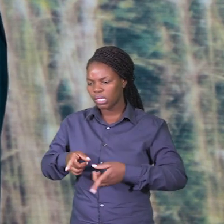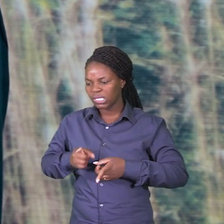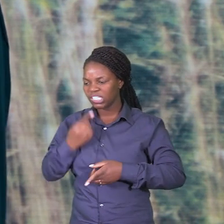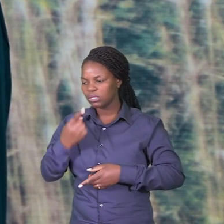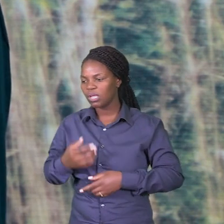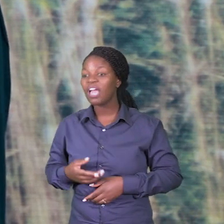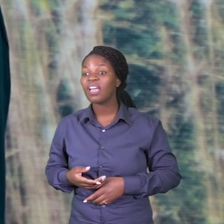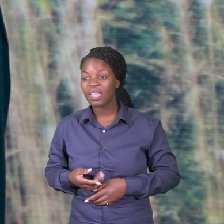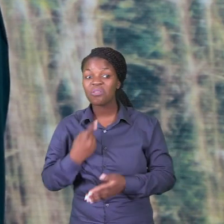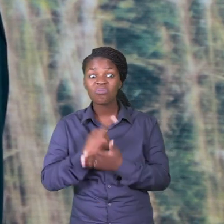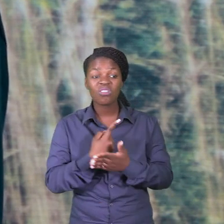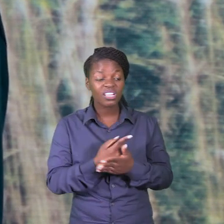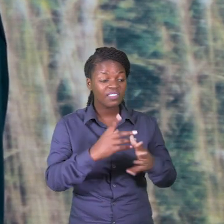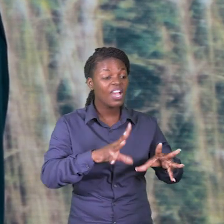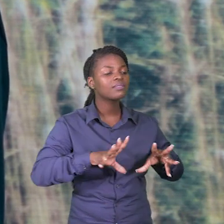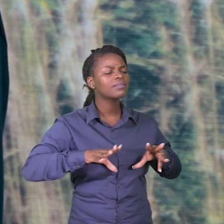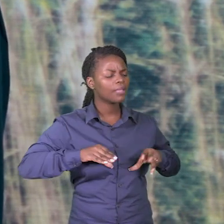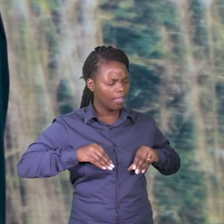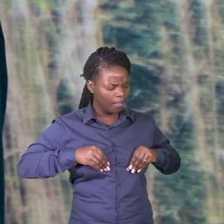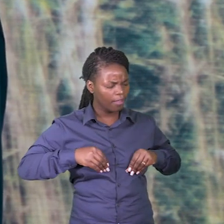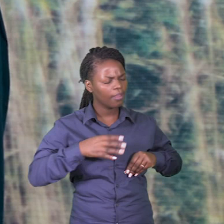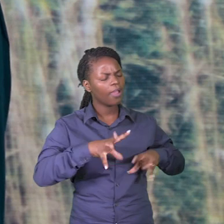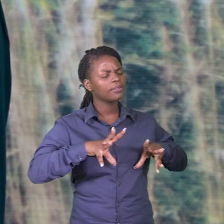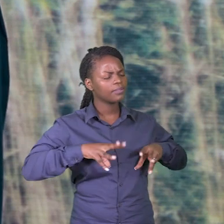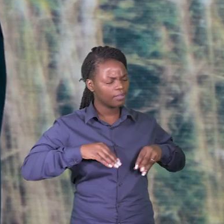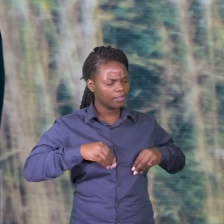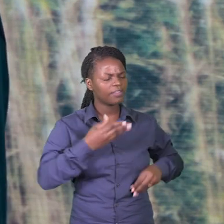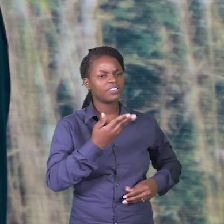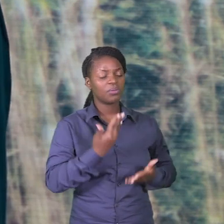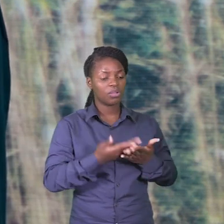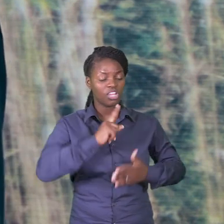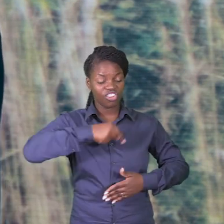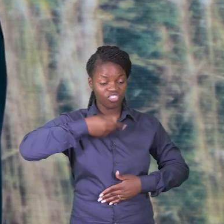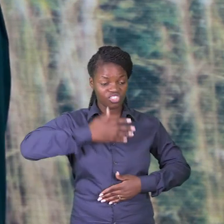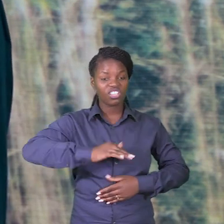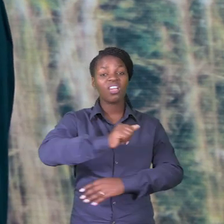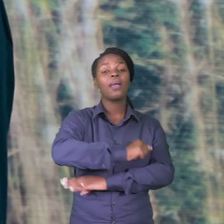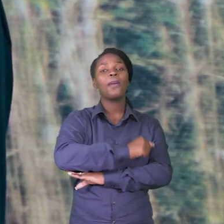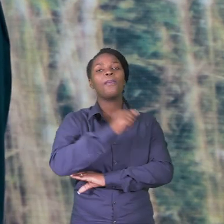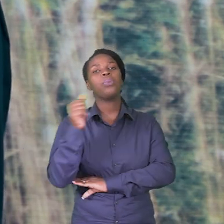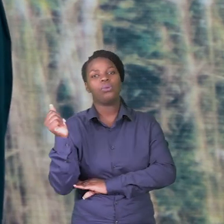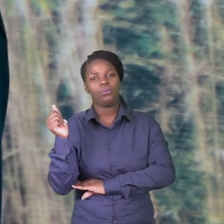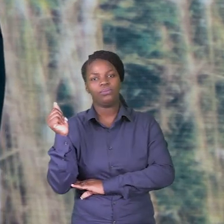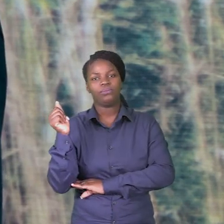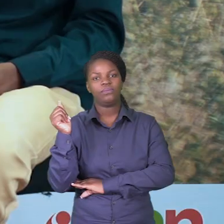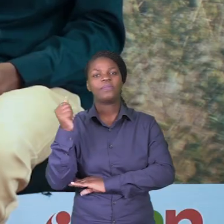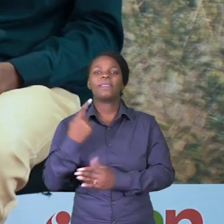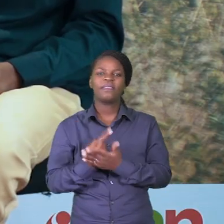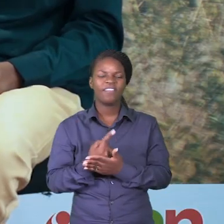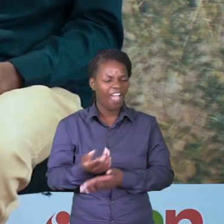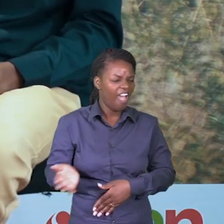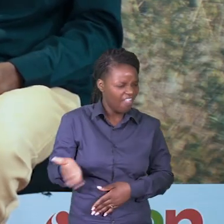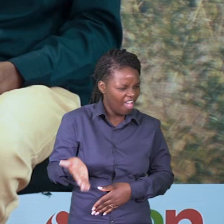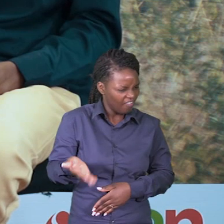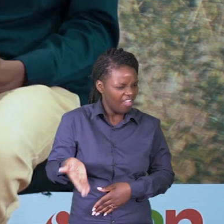dizia no início a colega vai dizer Ah relaxa vai lá temos que passar de classe Temos que passar de classe